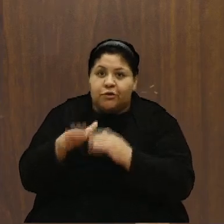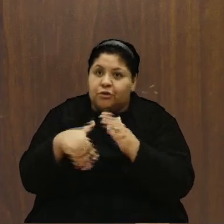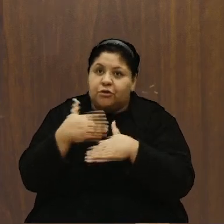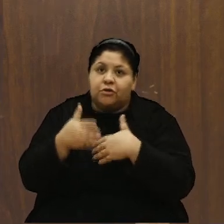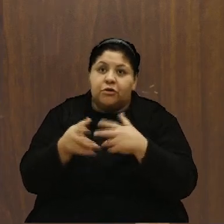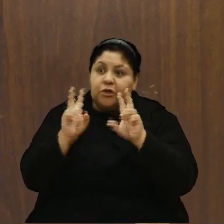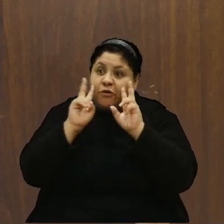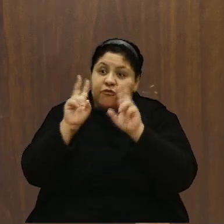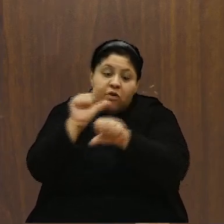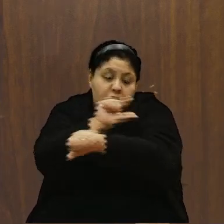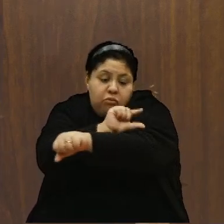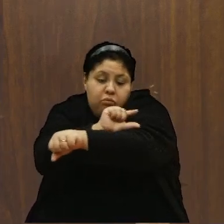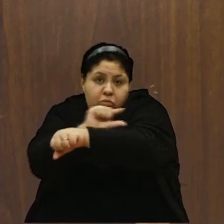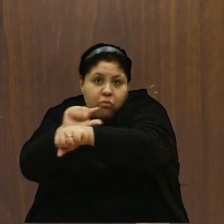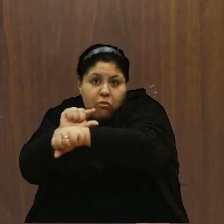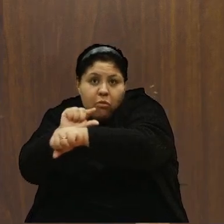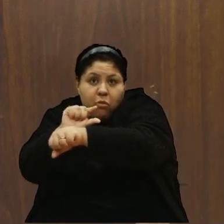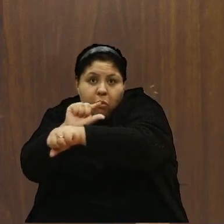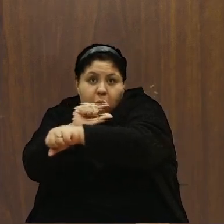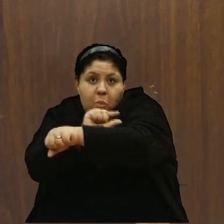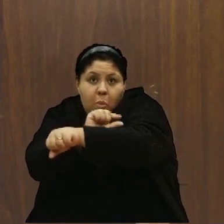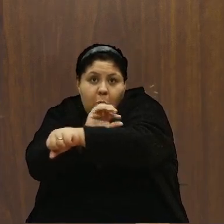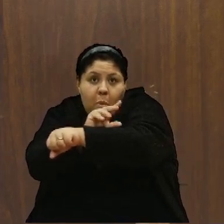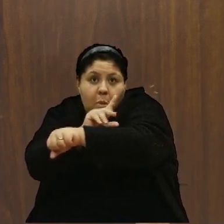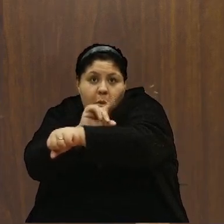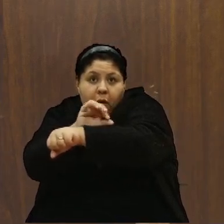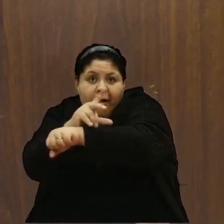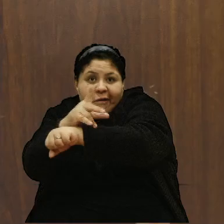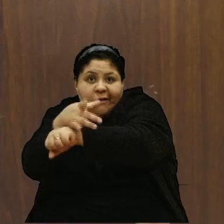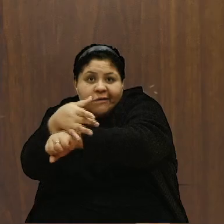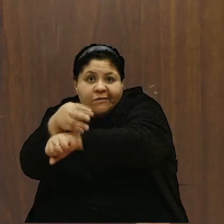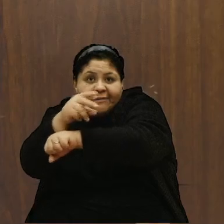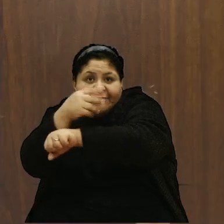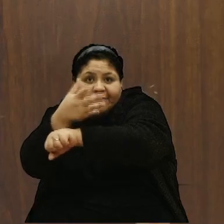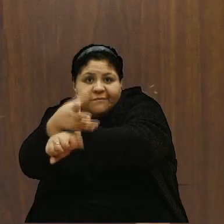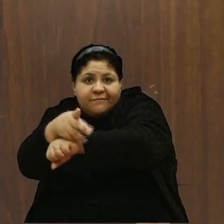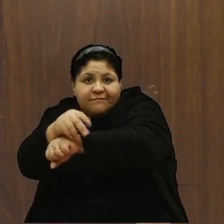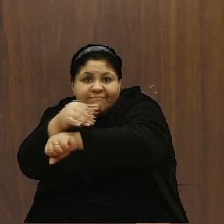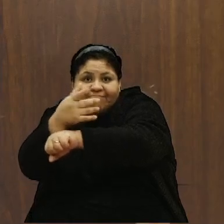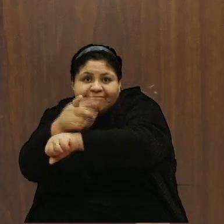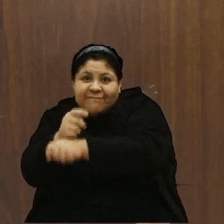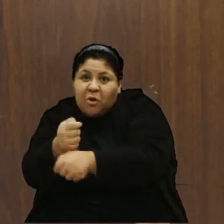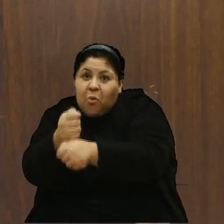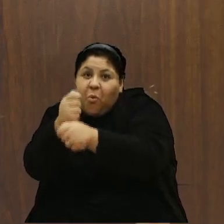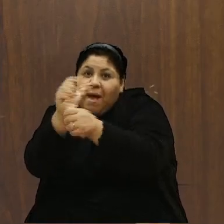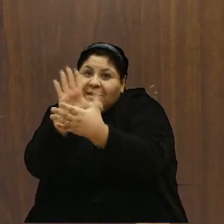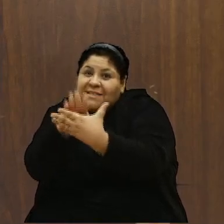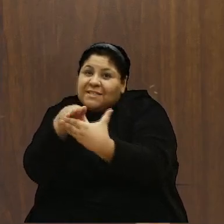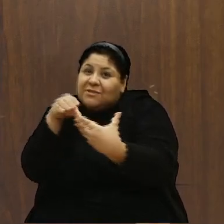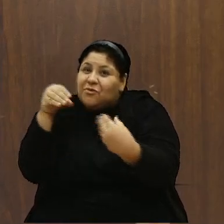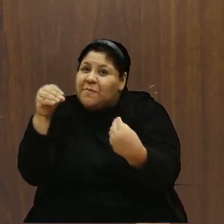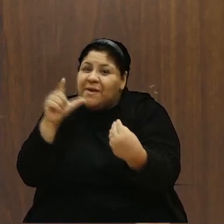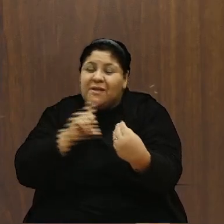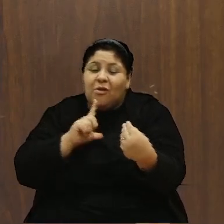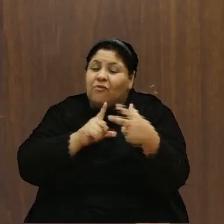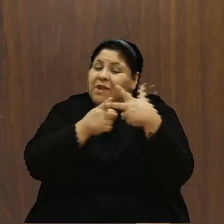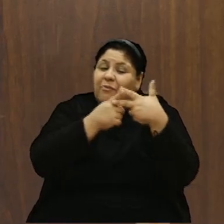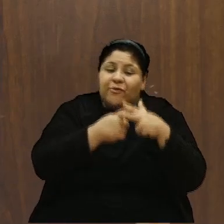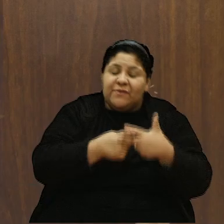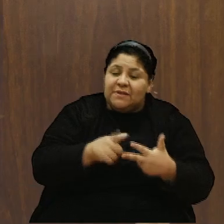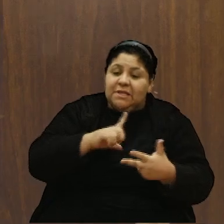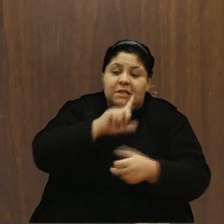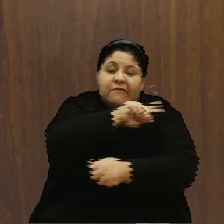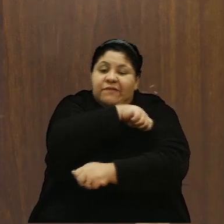vê que aquela camada está saindo, que não tem a manutenção, que não foi feito a fiscalização correta